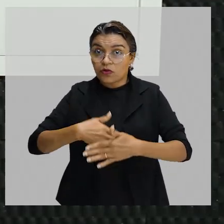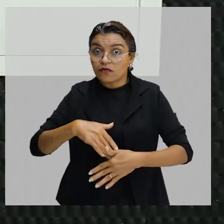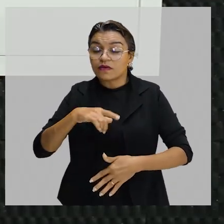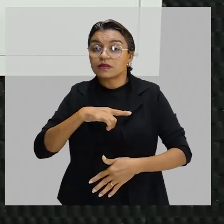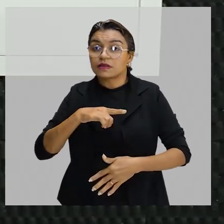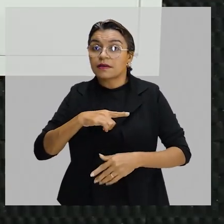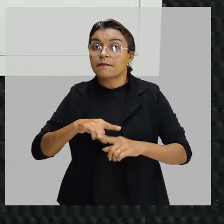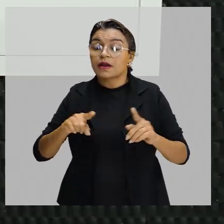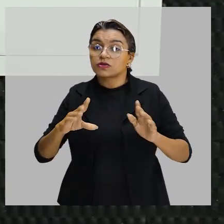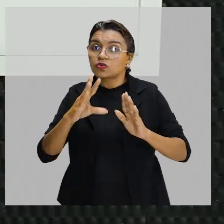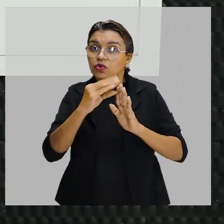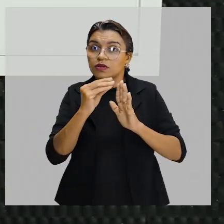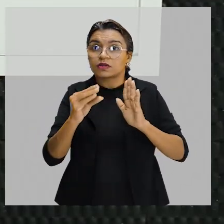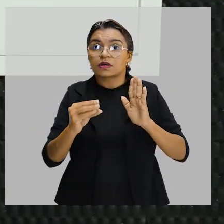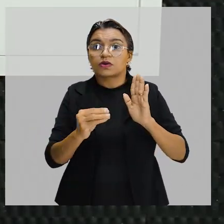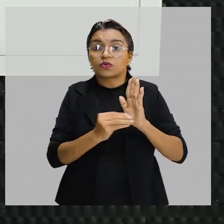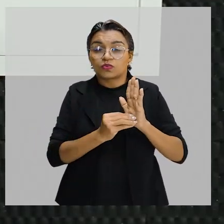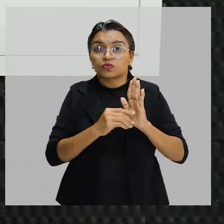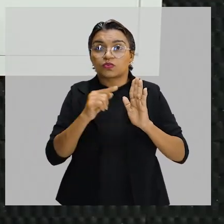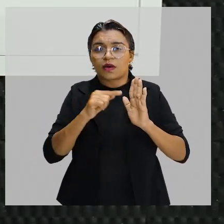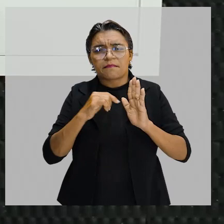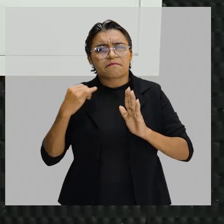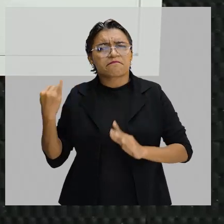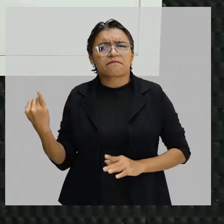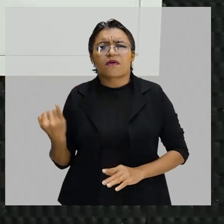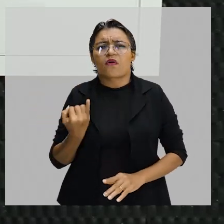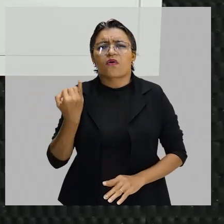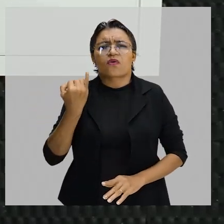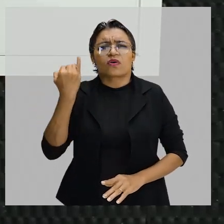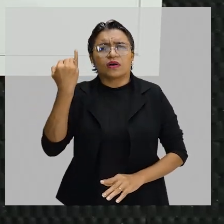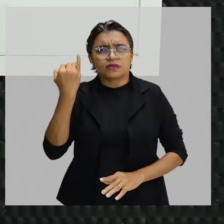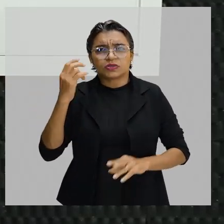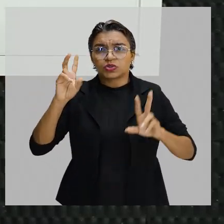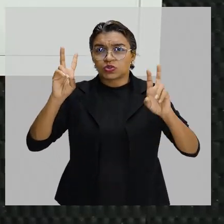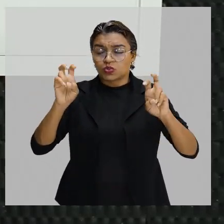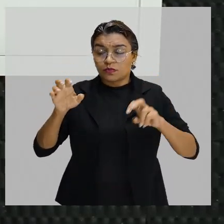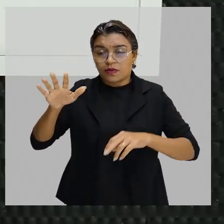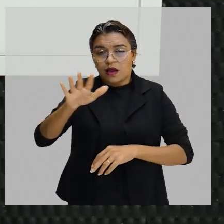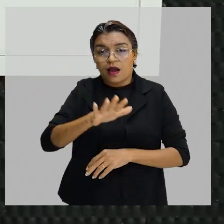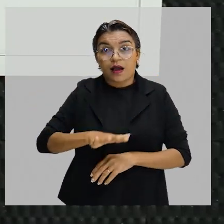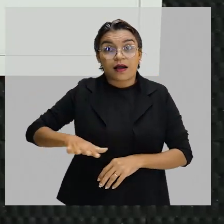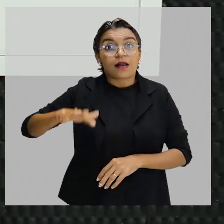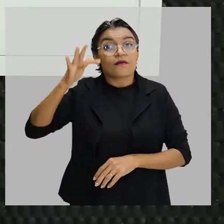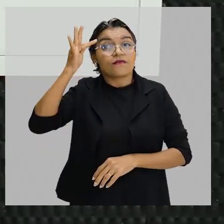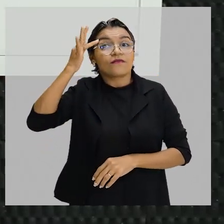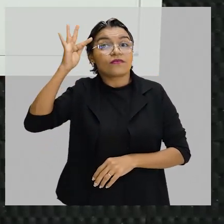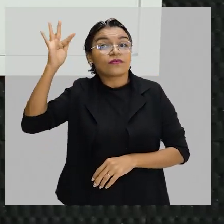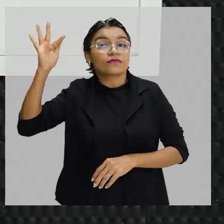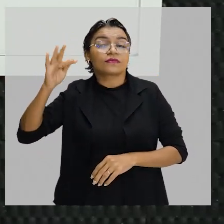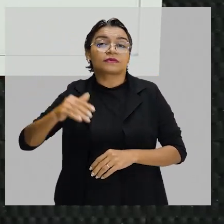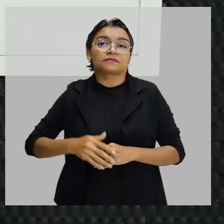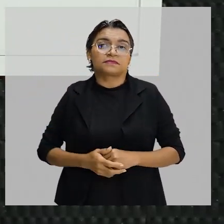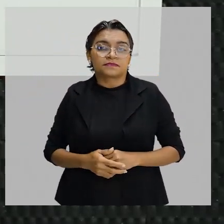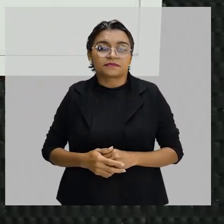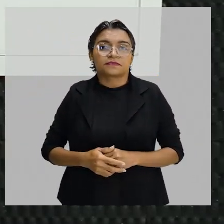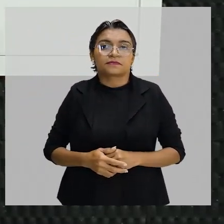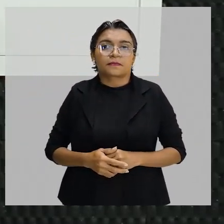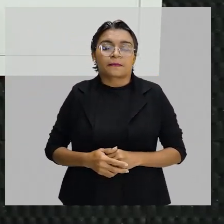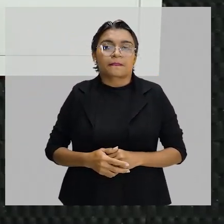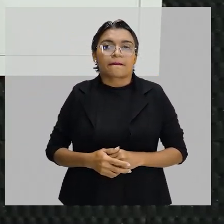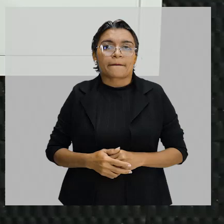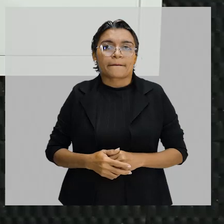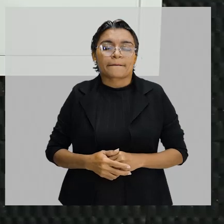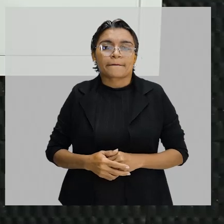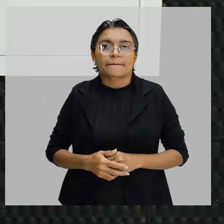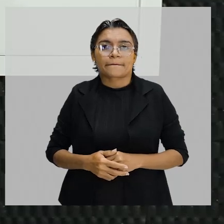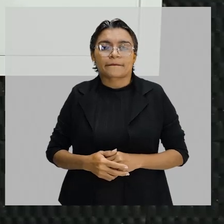tem um conteúdo muito importante, que ele vai tratar de uma área da filosofia que perpassa todas